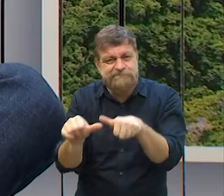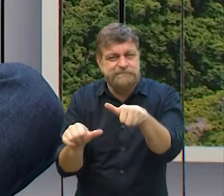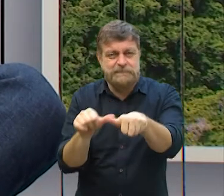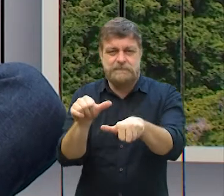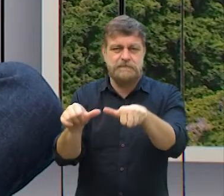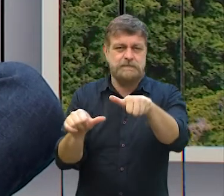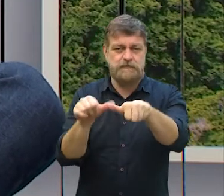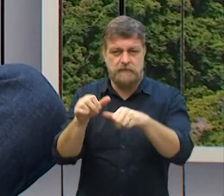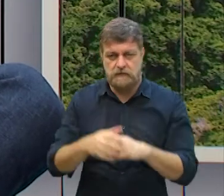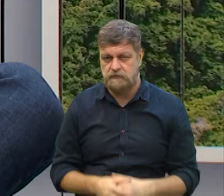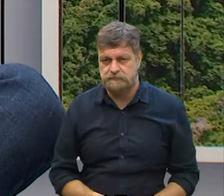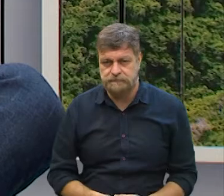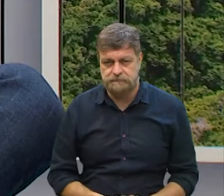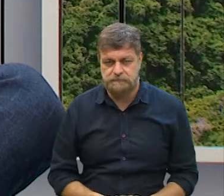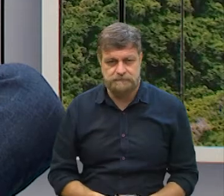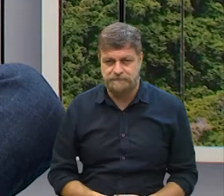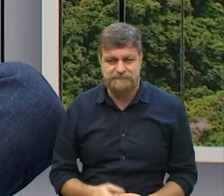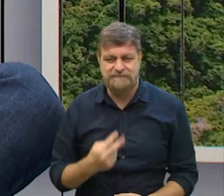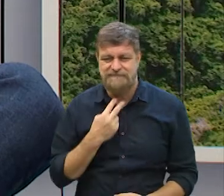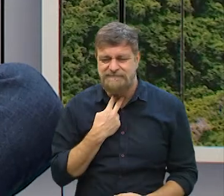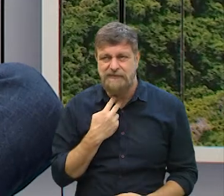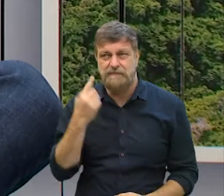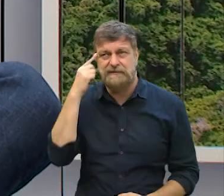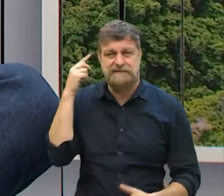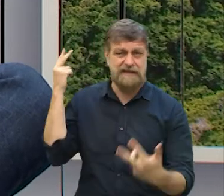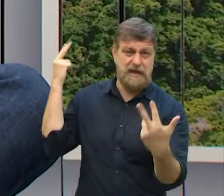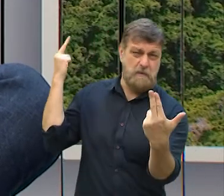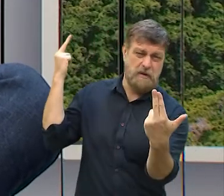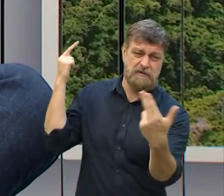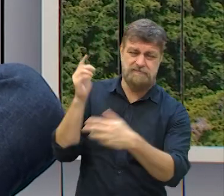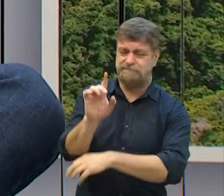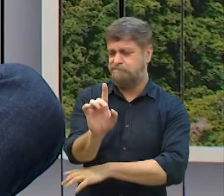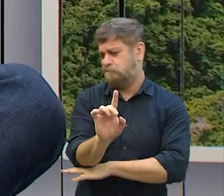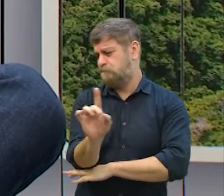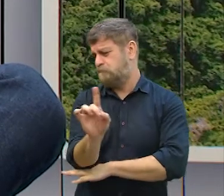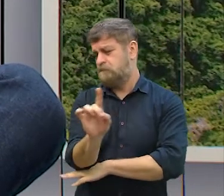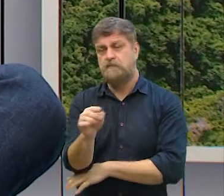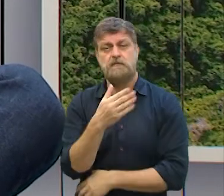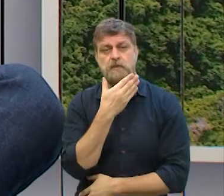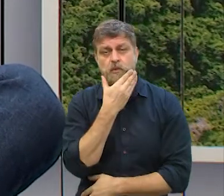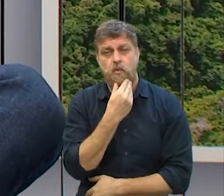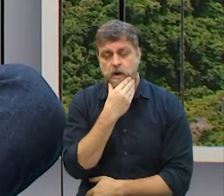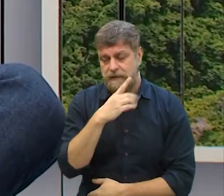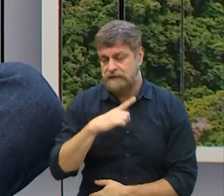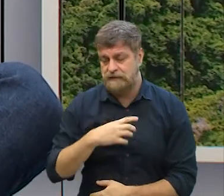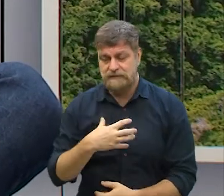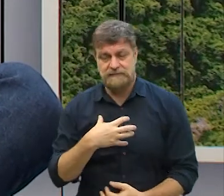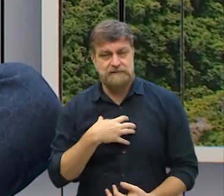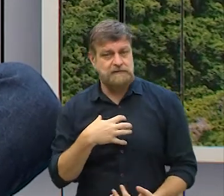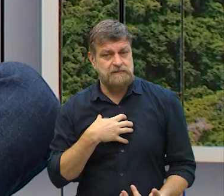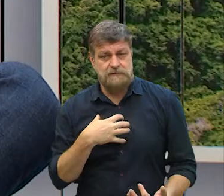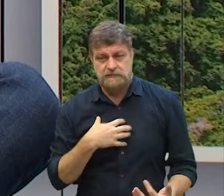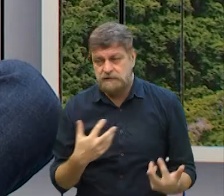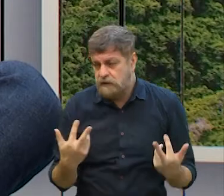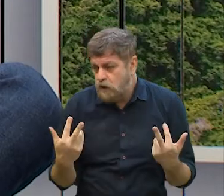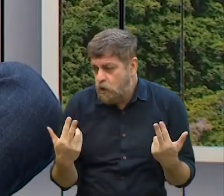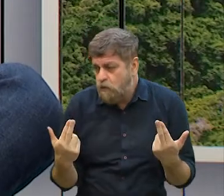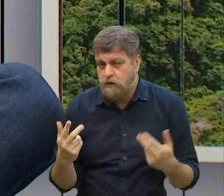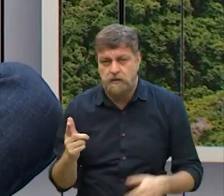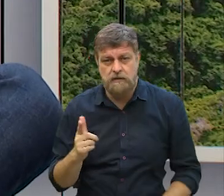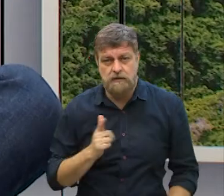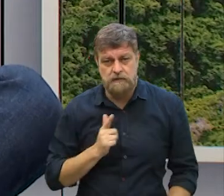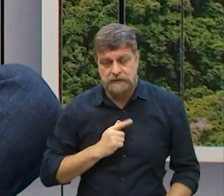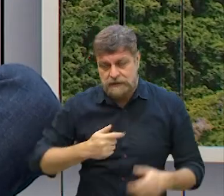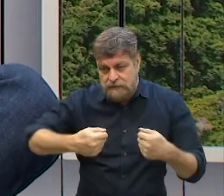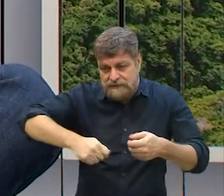elas não são eternas, né? E o homem ele tem a mesma sensibilidade, ou